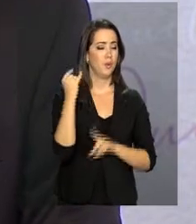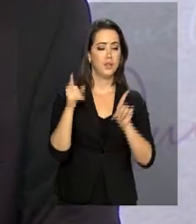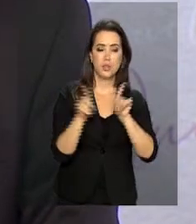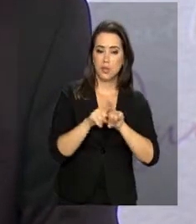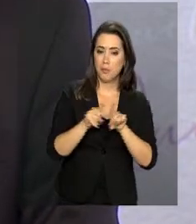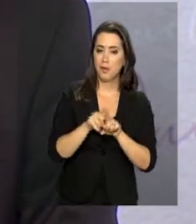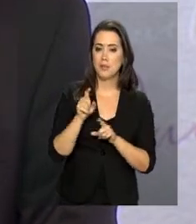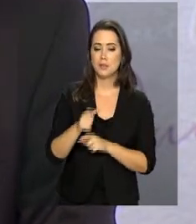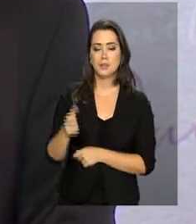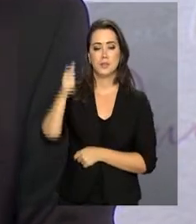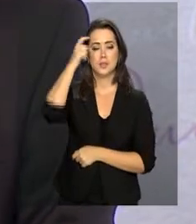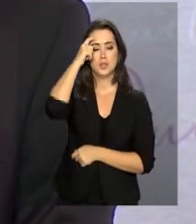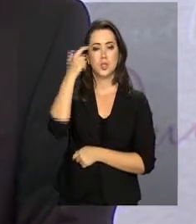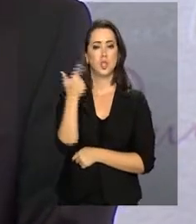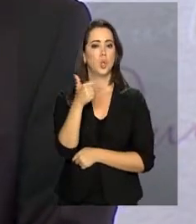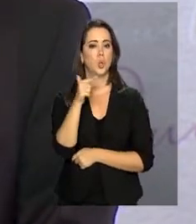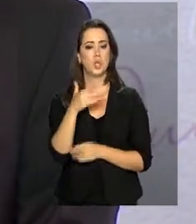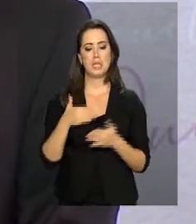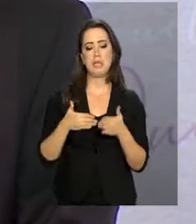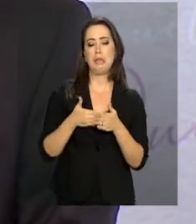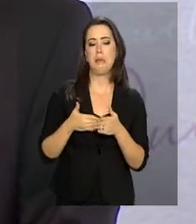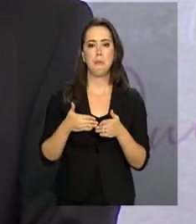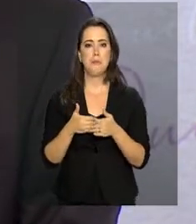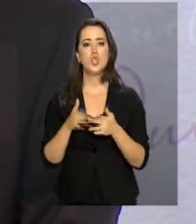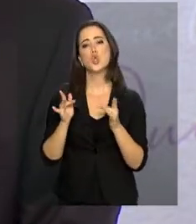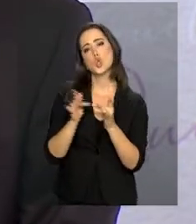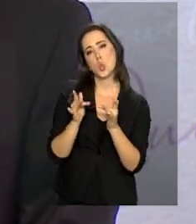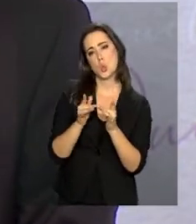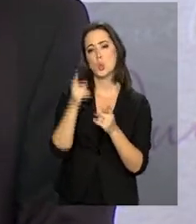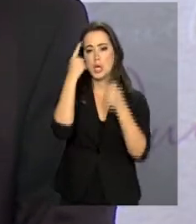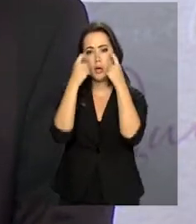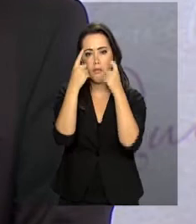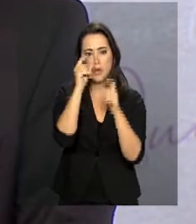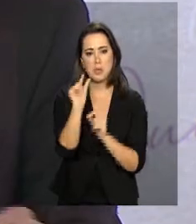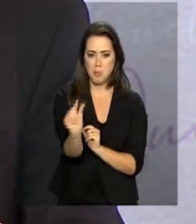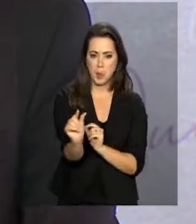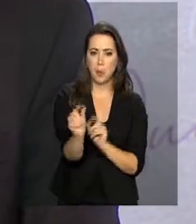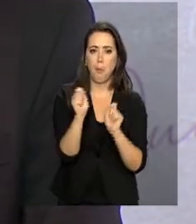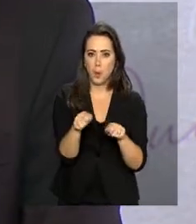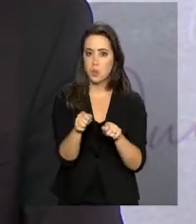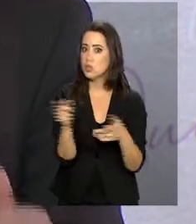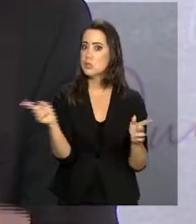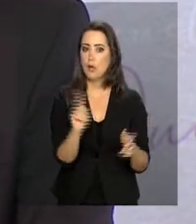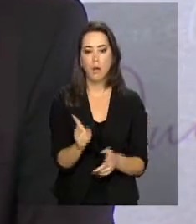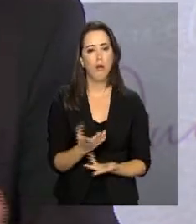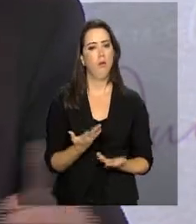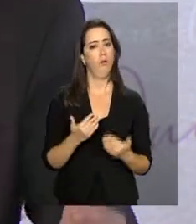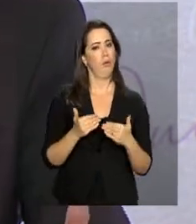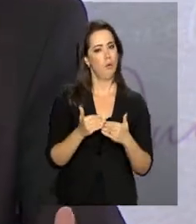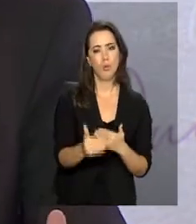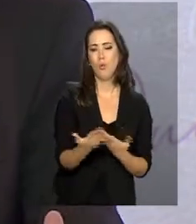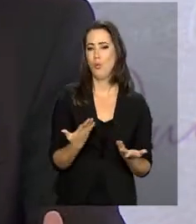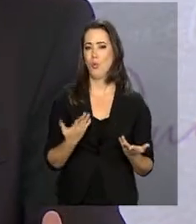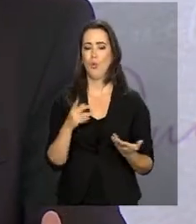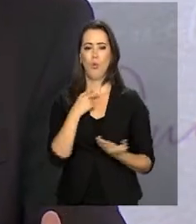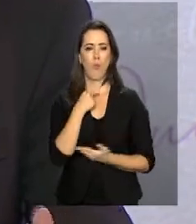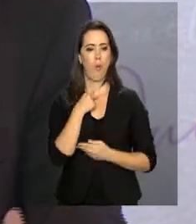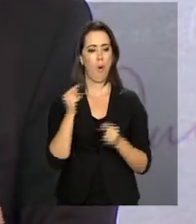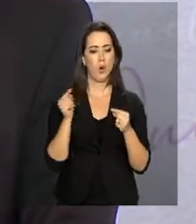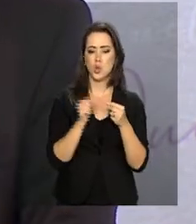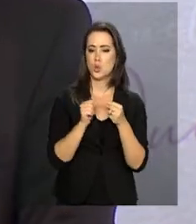que as pessoas se conscientizem que não há limite de tolerância para a violência até isso é possível a partir disso não é possível